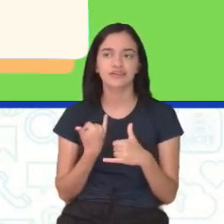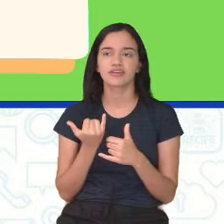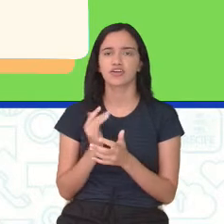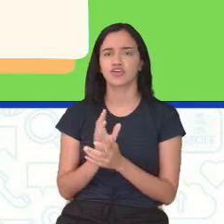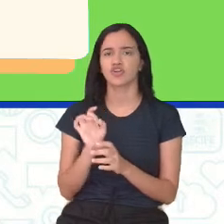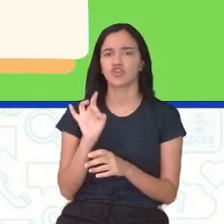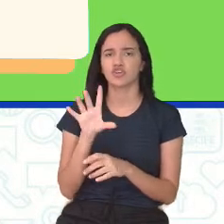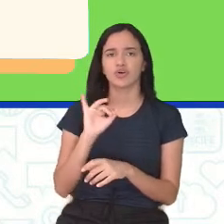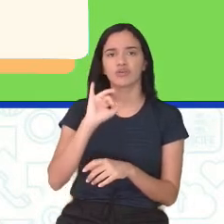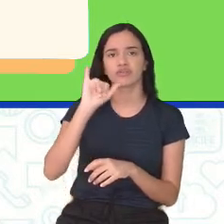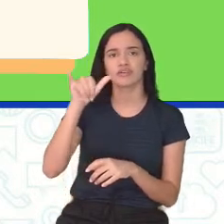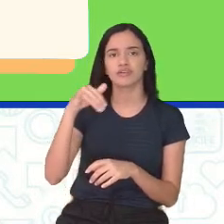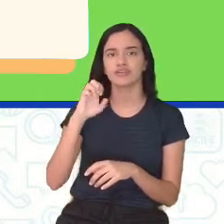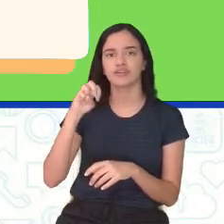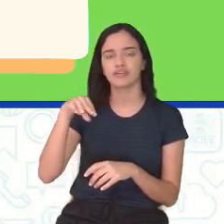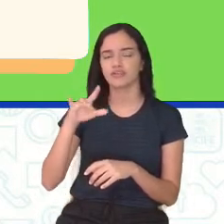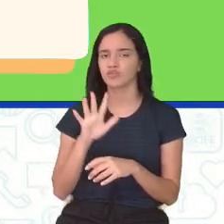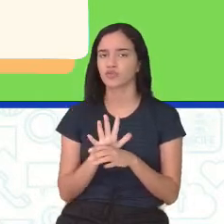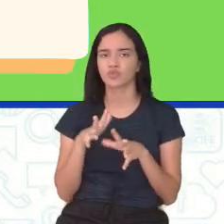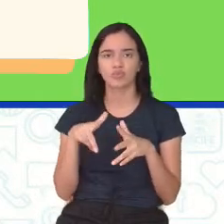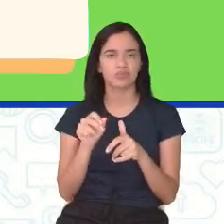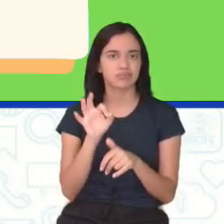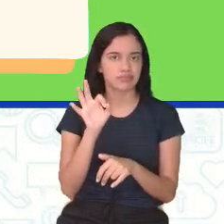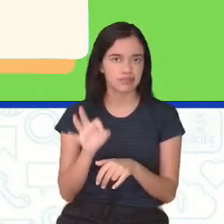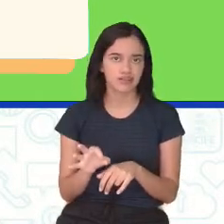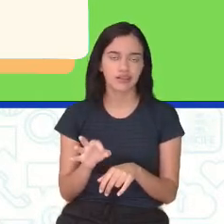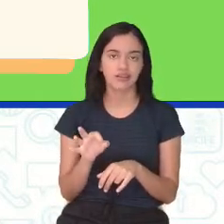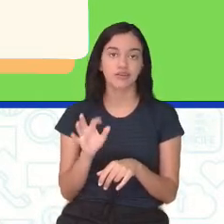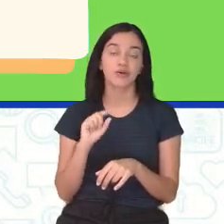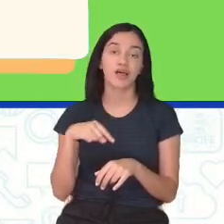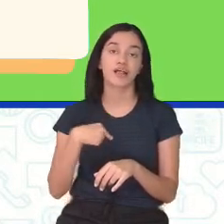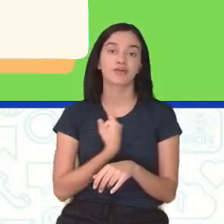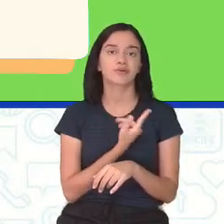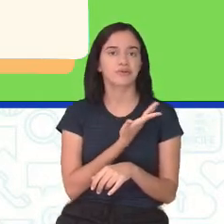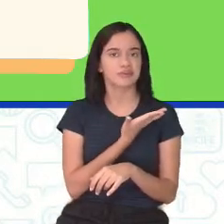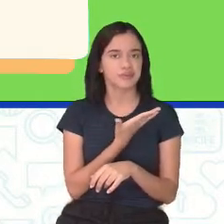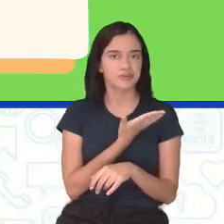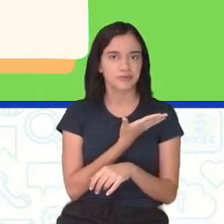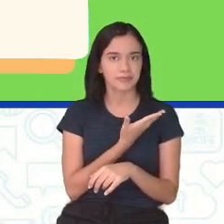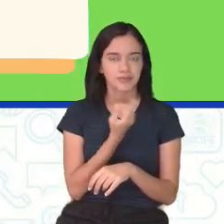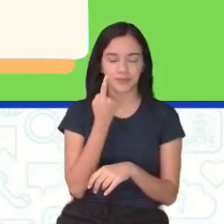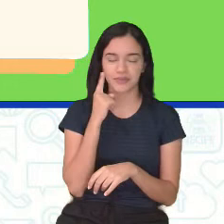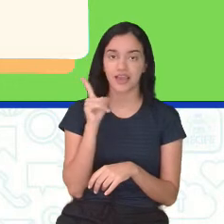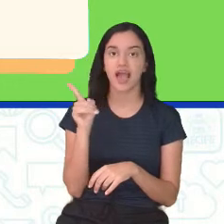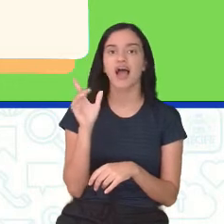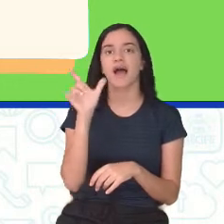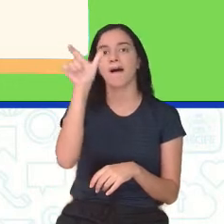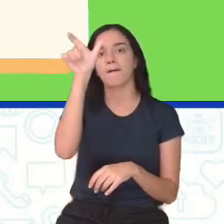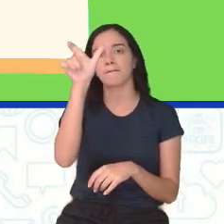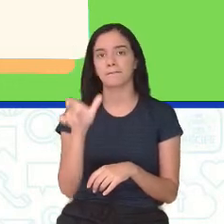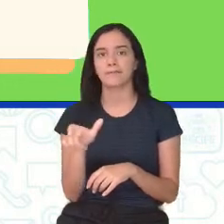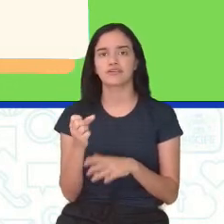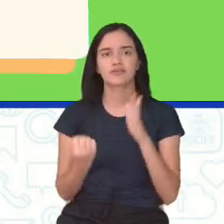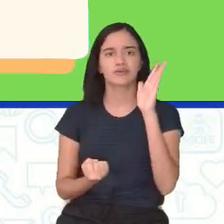Jen. E tá tudo certo. Nosso amigo Jen aí foi a pessoa que criou, né,